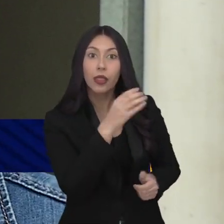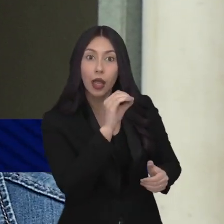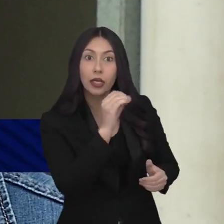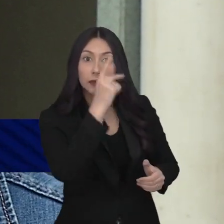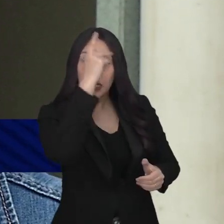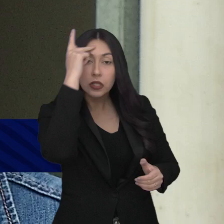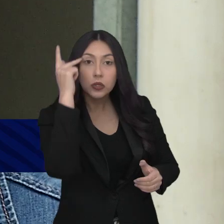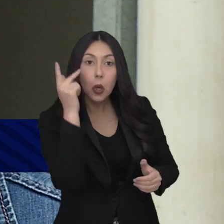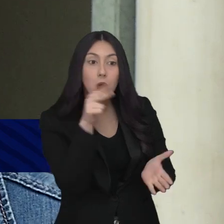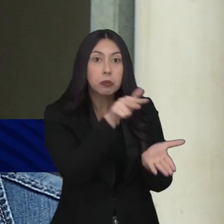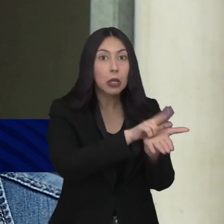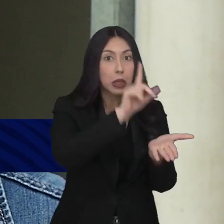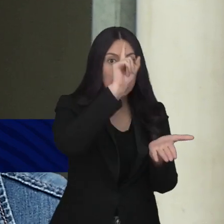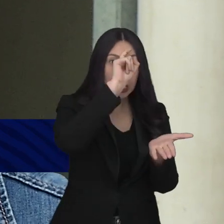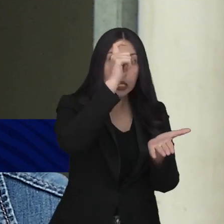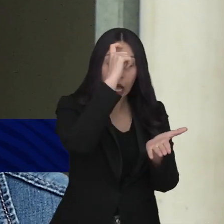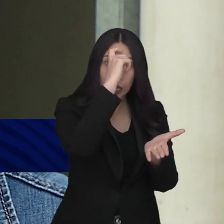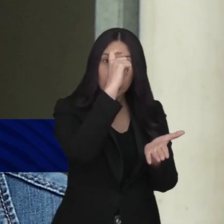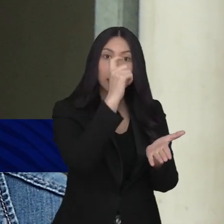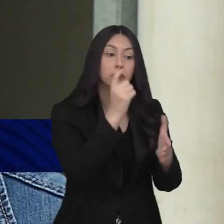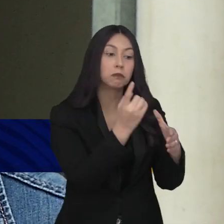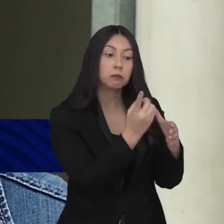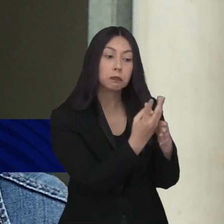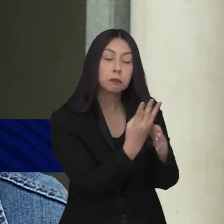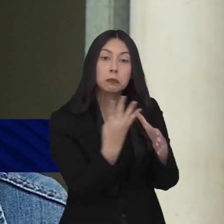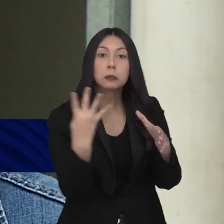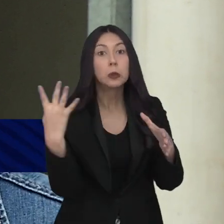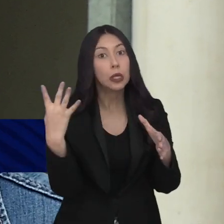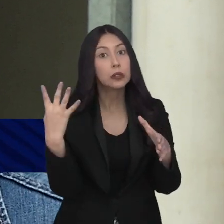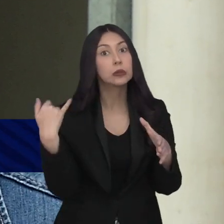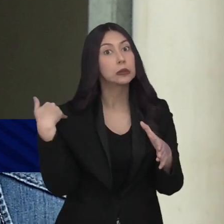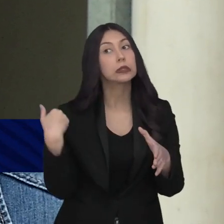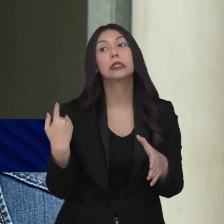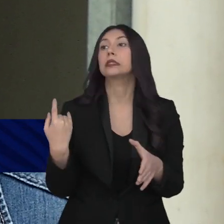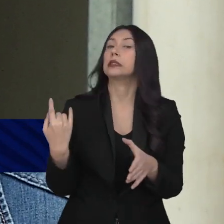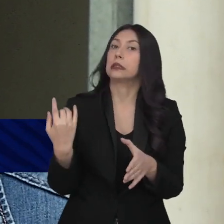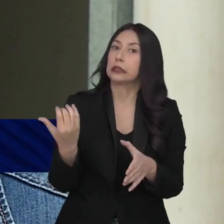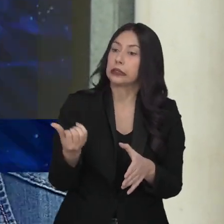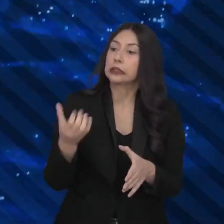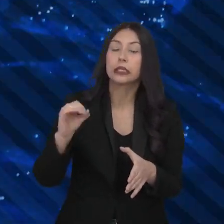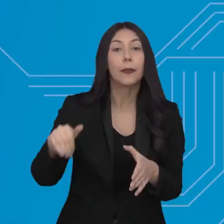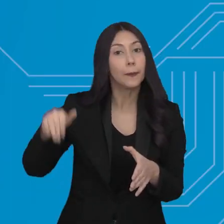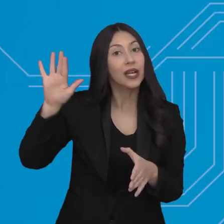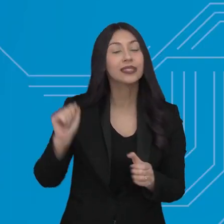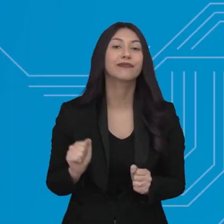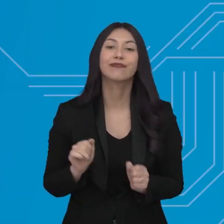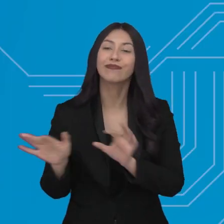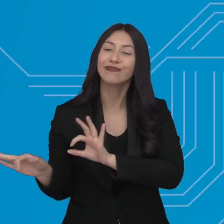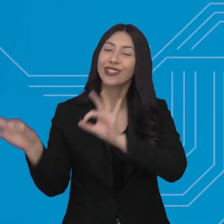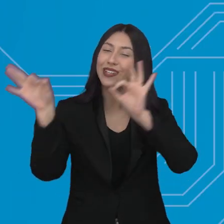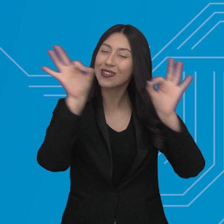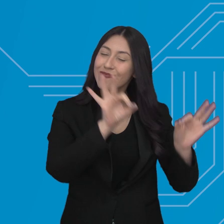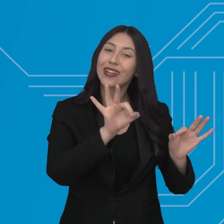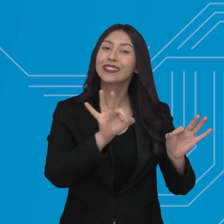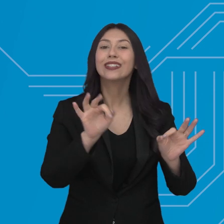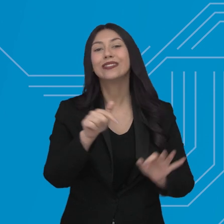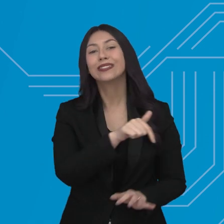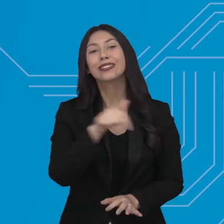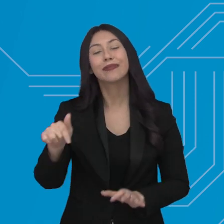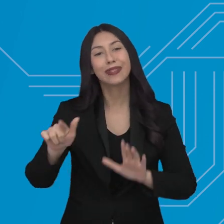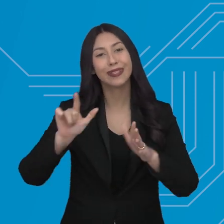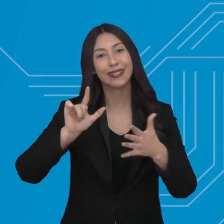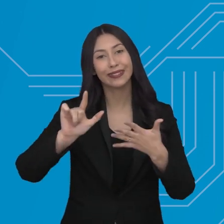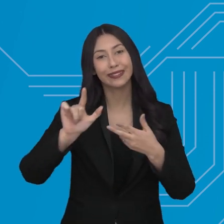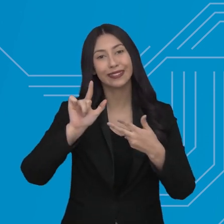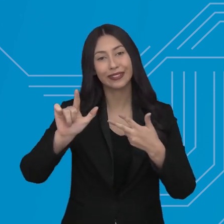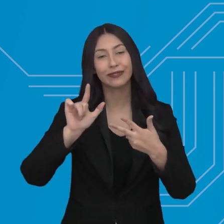cada 10 pessoas internadas nos hospitais do estado têm mais de 60 anos. Fique com a gente, está no ar o